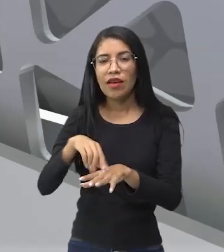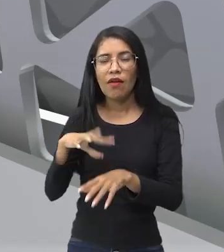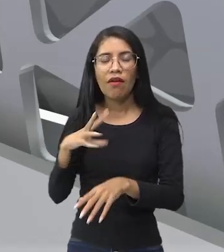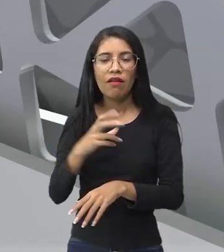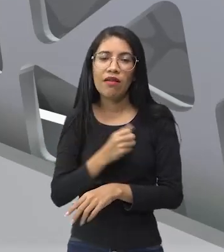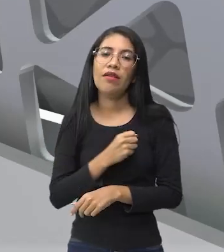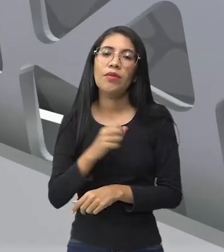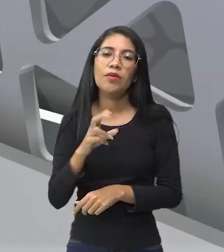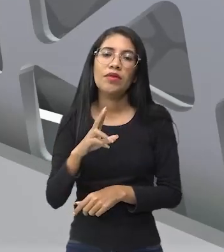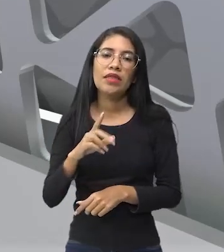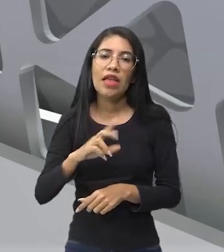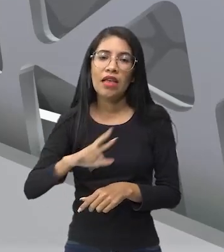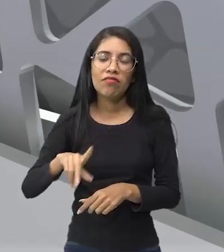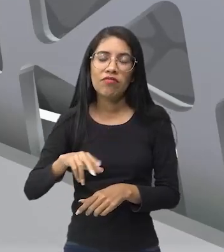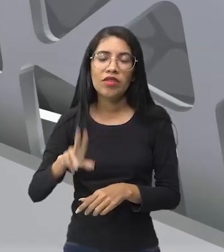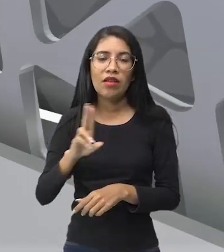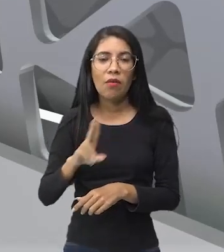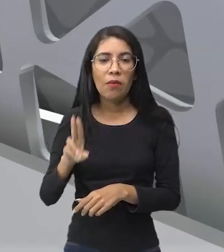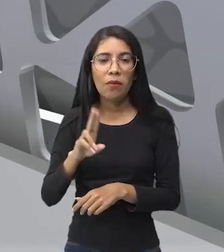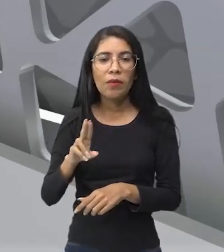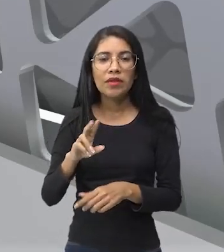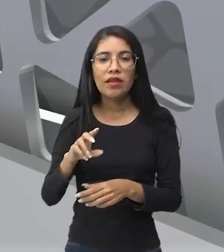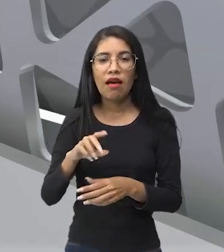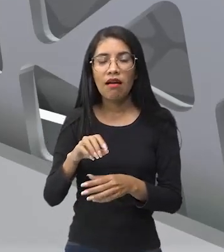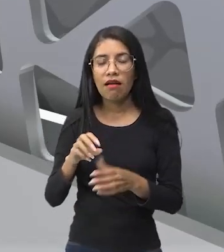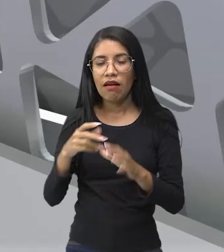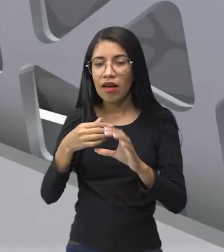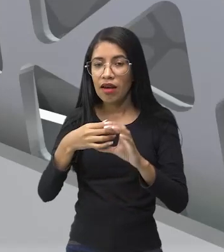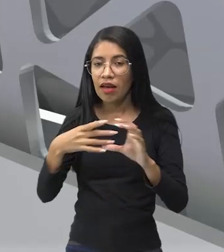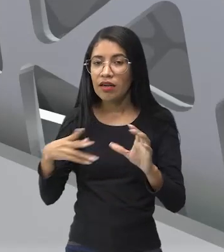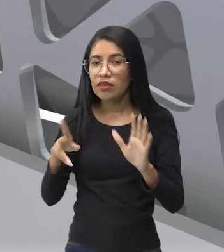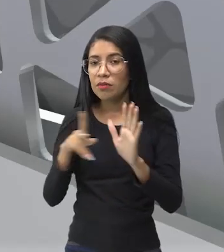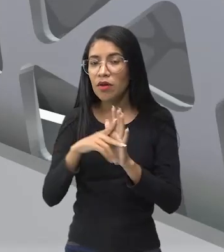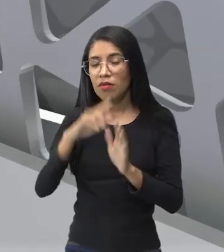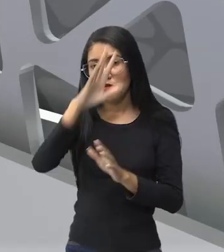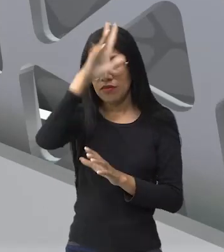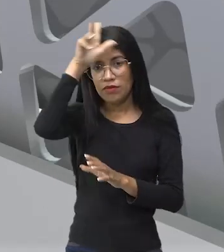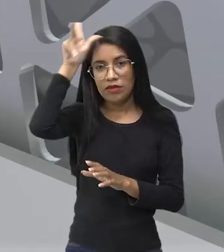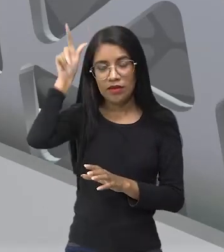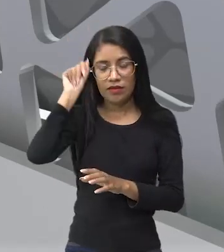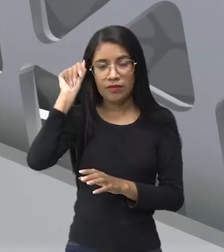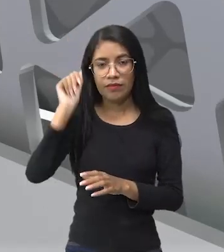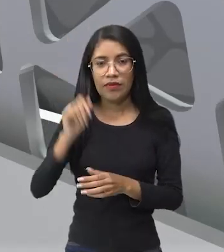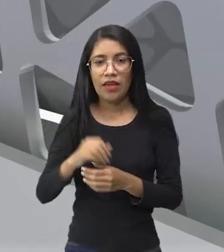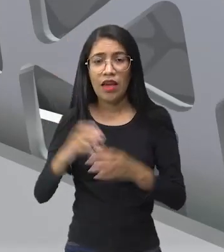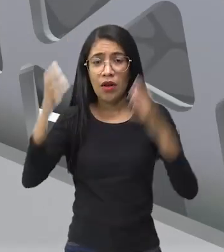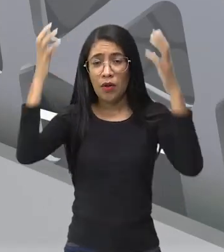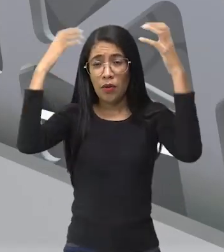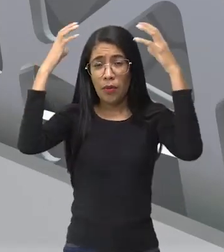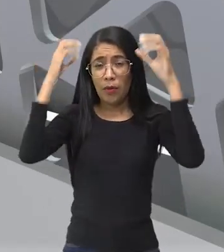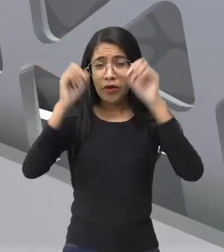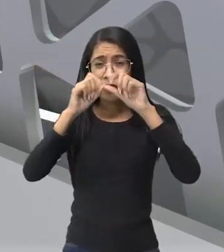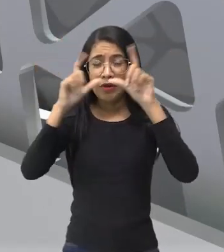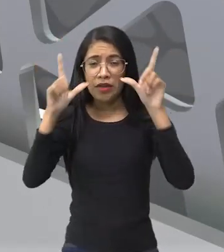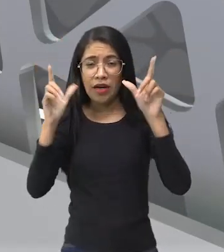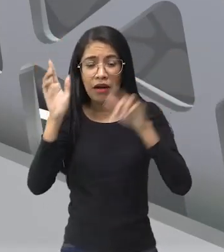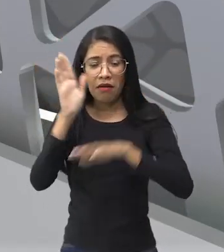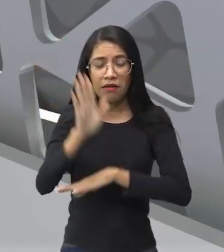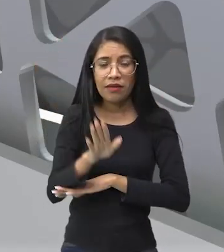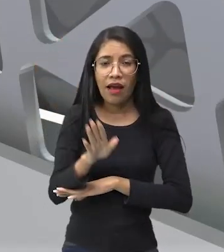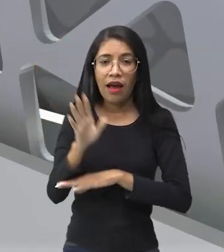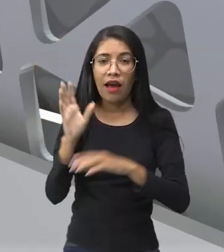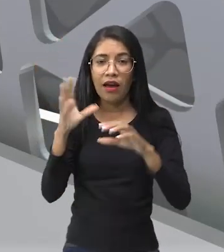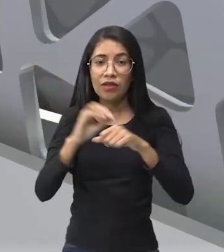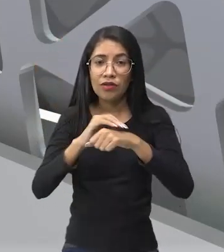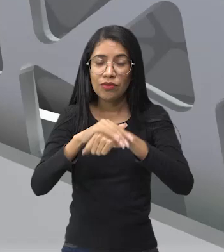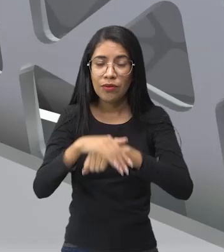ficar descalça. Isso aí é uma característica nossa. O amazonense toma banho de manhã, toma banho à tarde, toma banho à